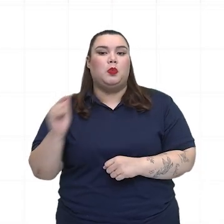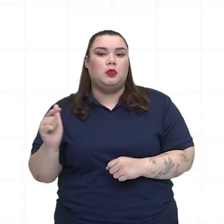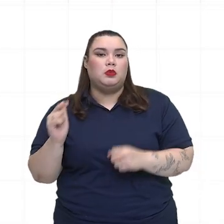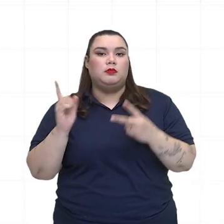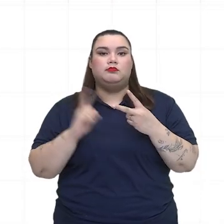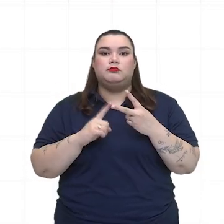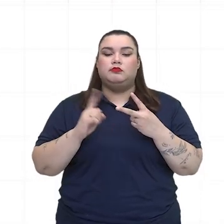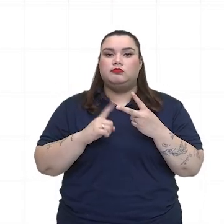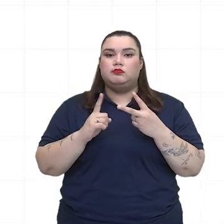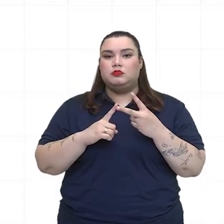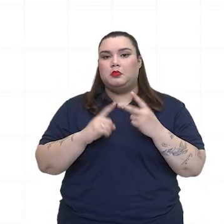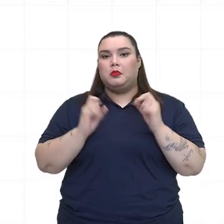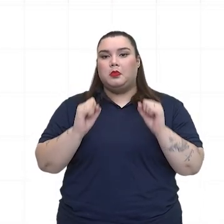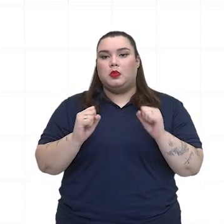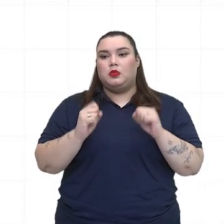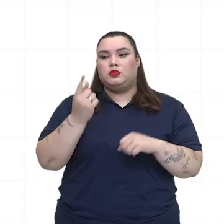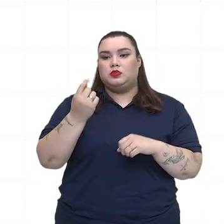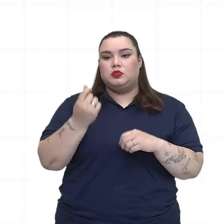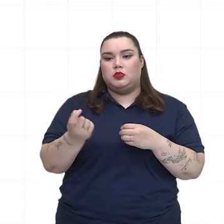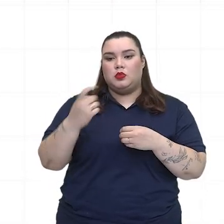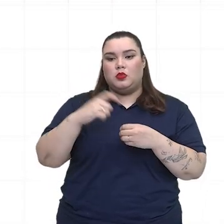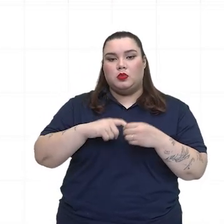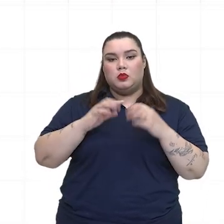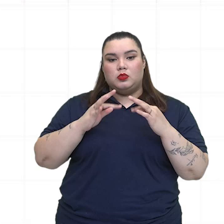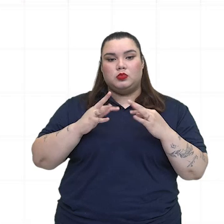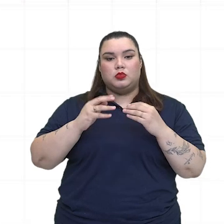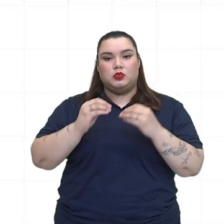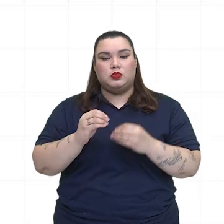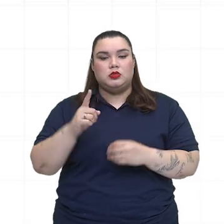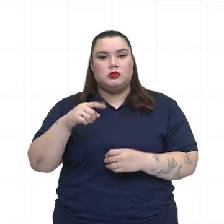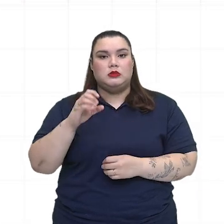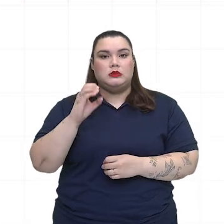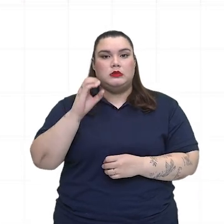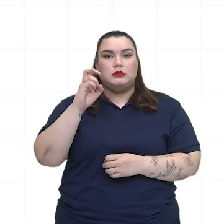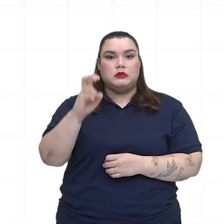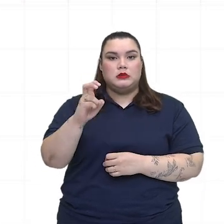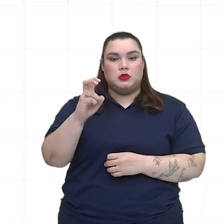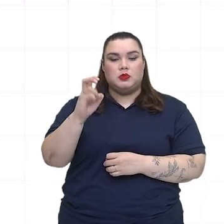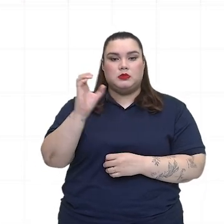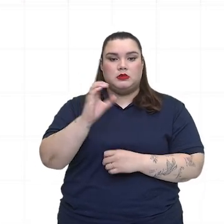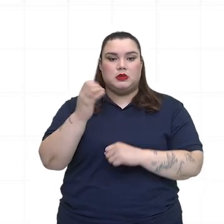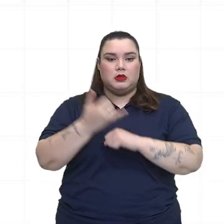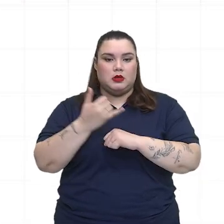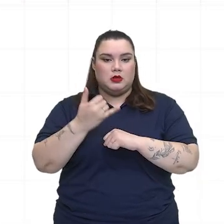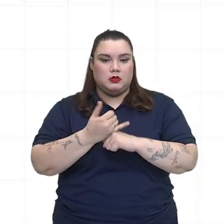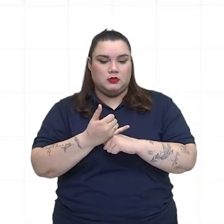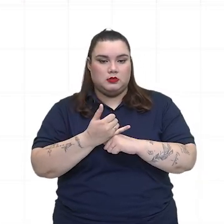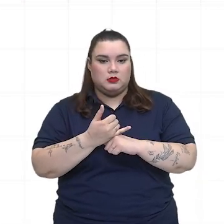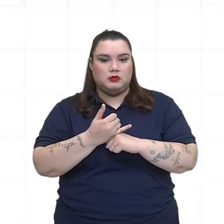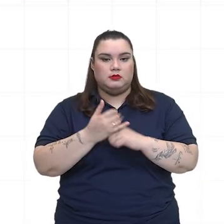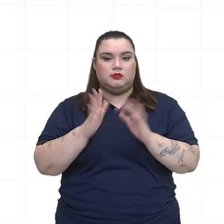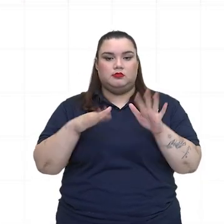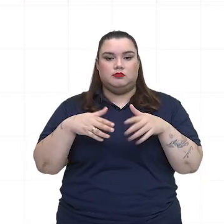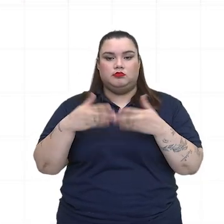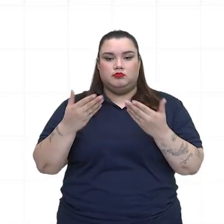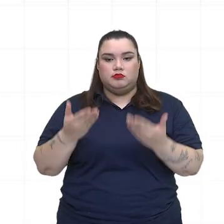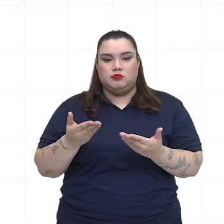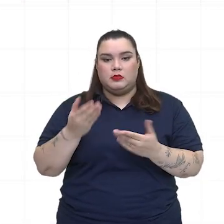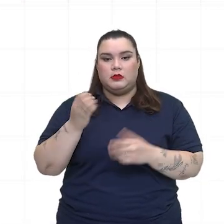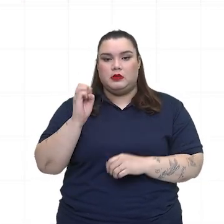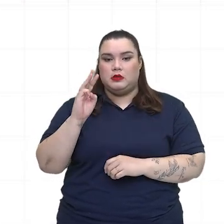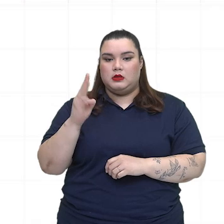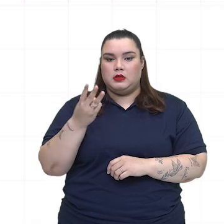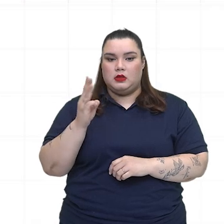Ela também aceita que as moedas sejam todas de 5 centavos. Então, ela vai receber essa quantidade aqui de R$